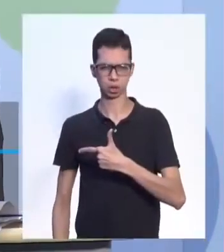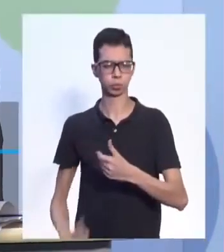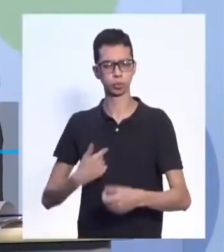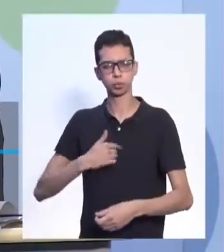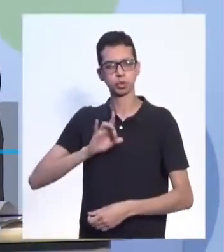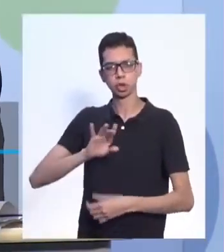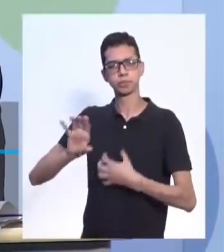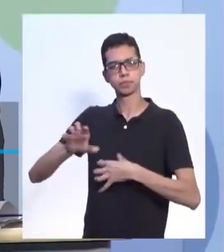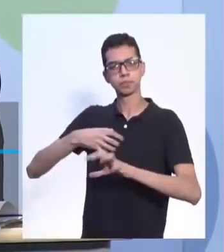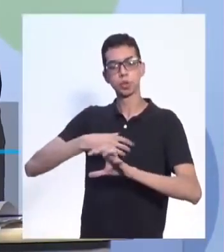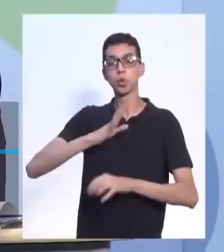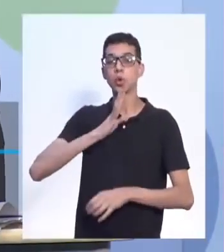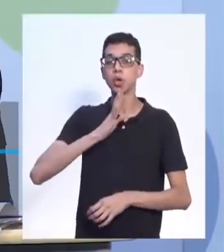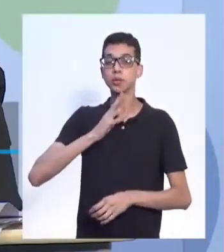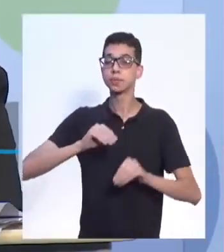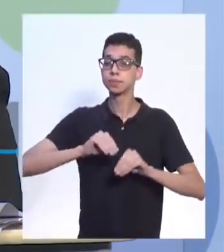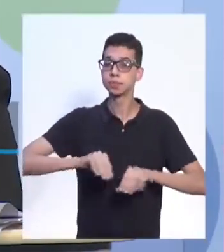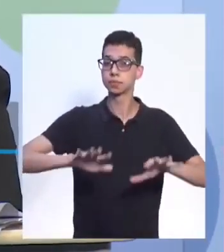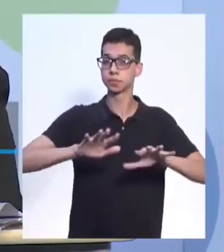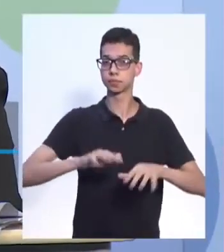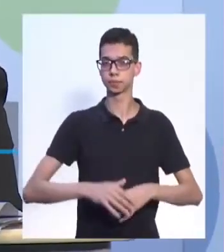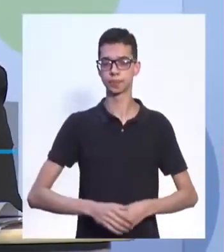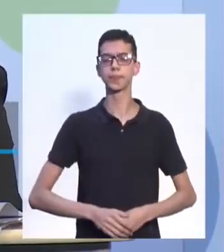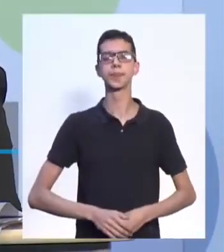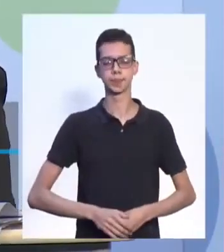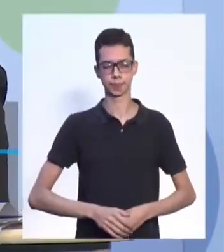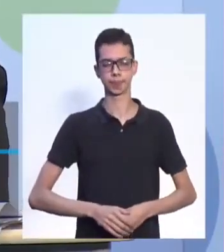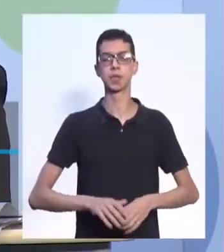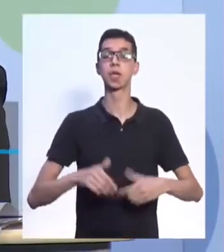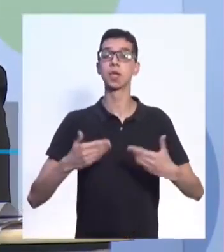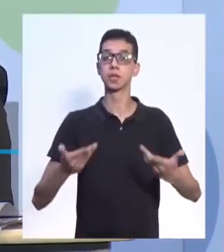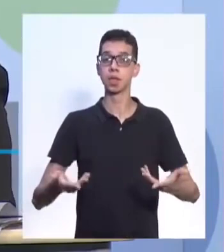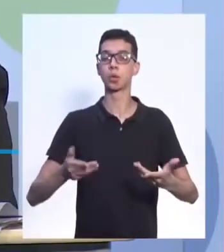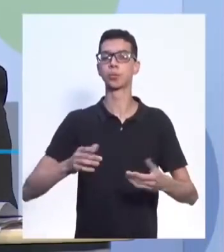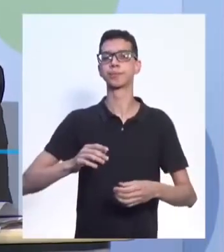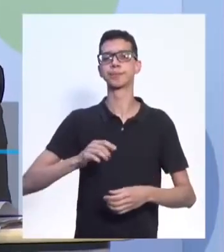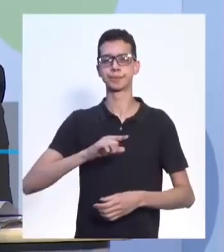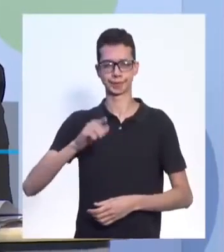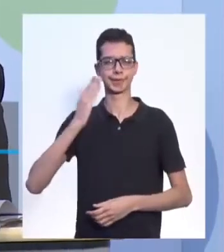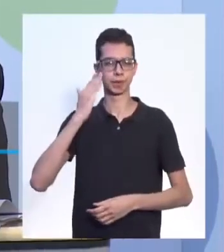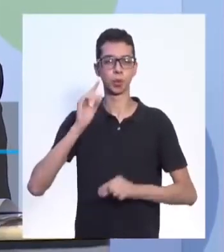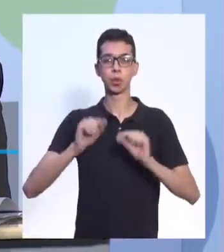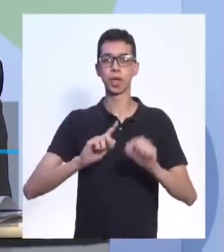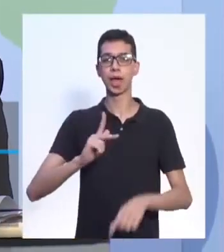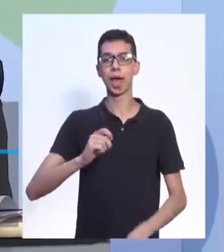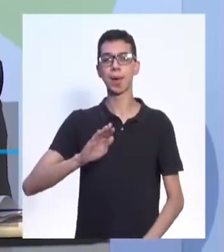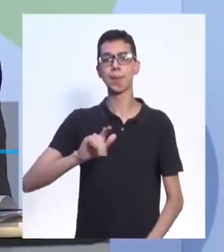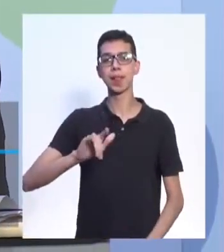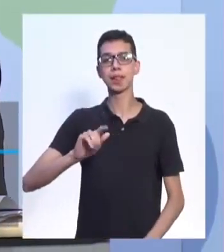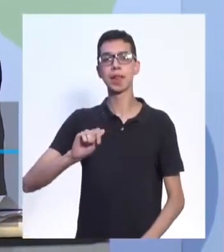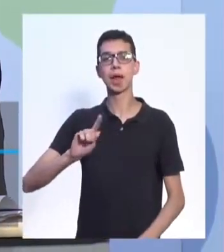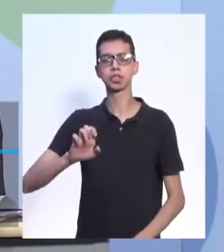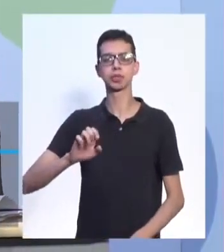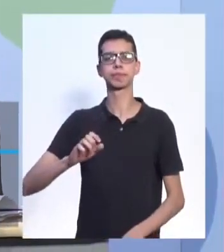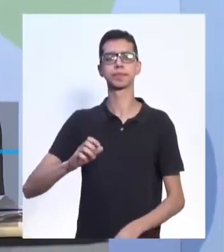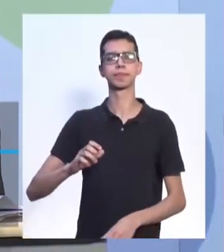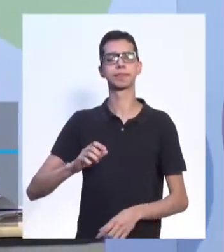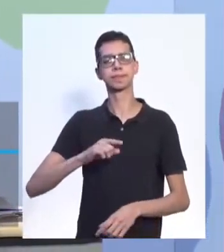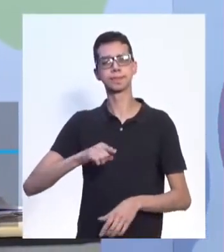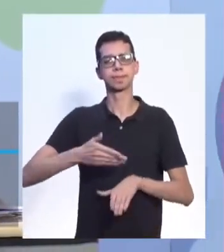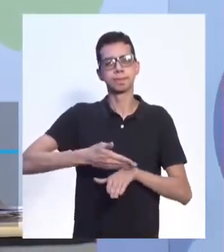processo de construção sobre a nossa cidadania. Então, por exemplo, eu já contei para a Fabiana que, por